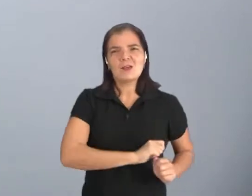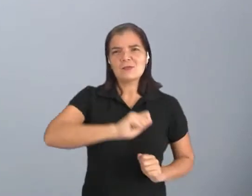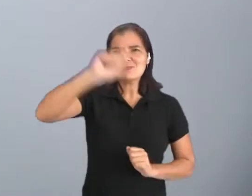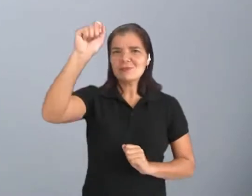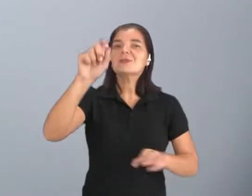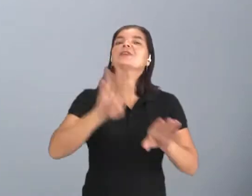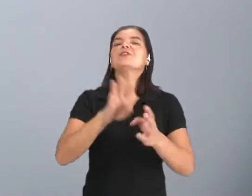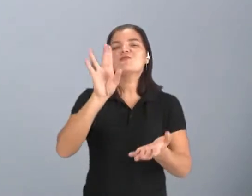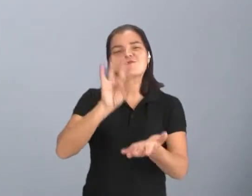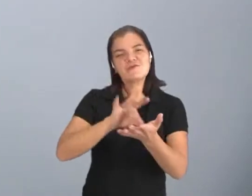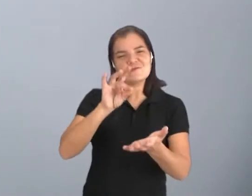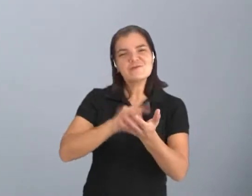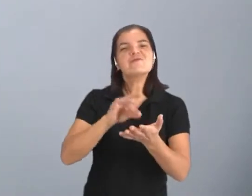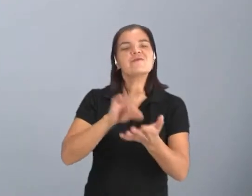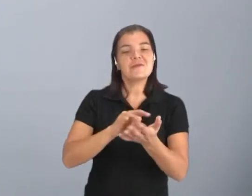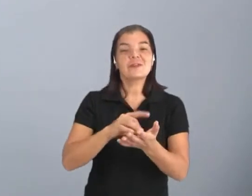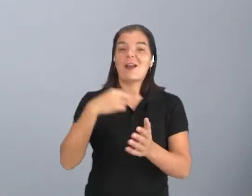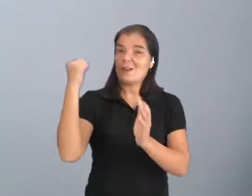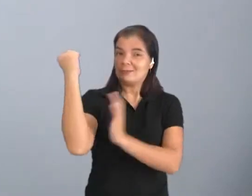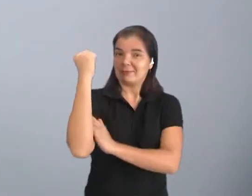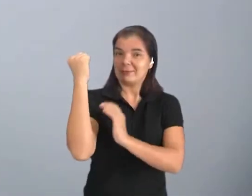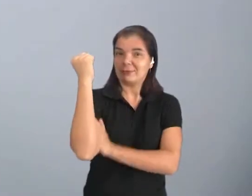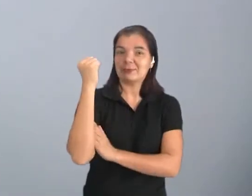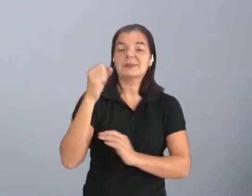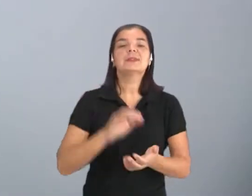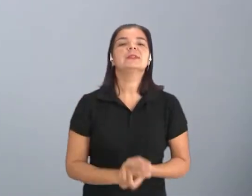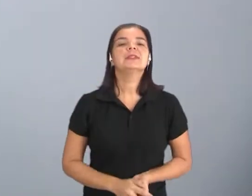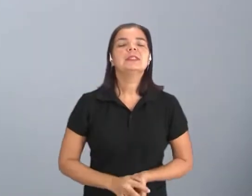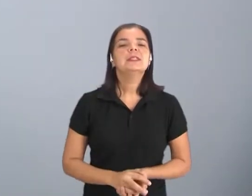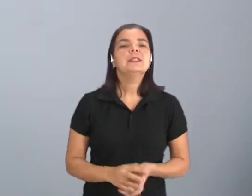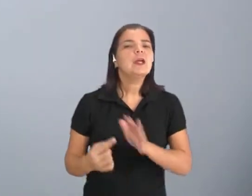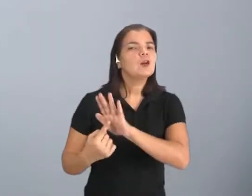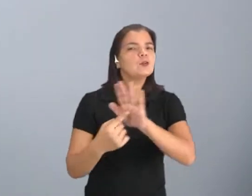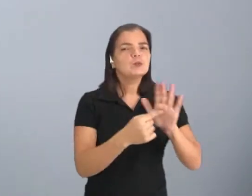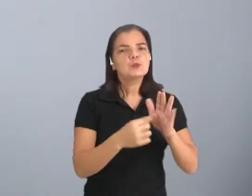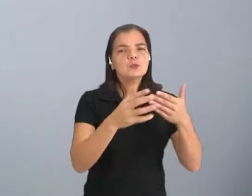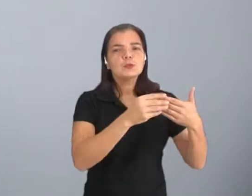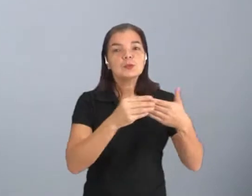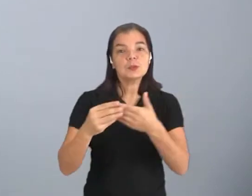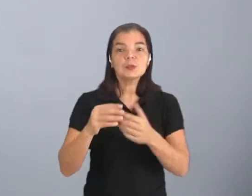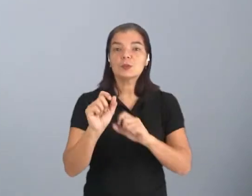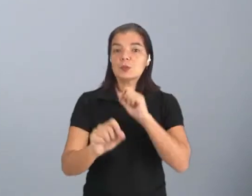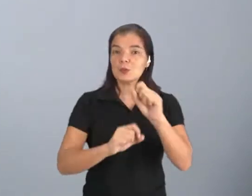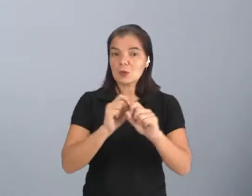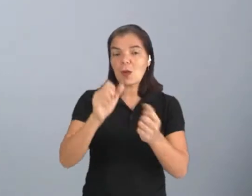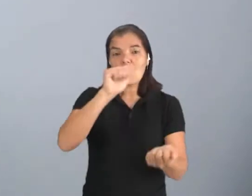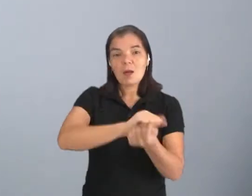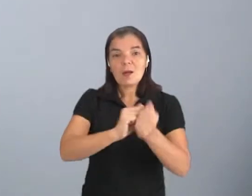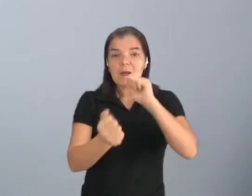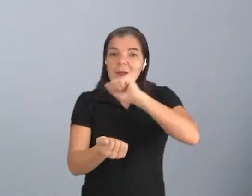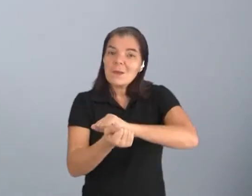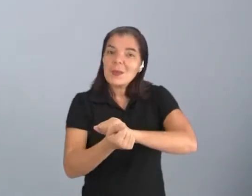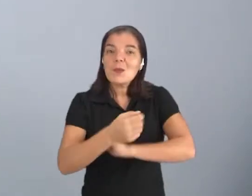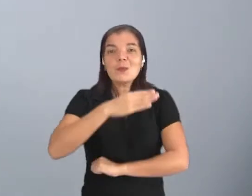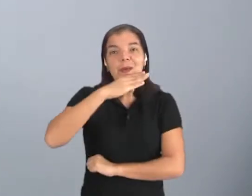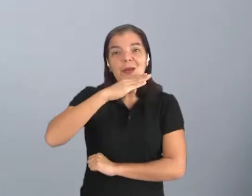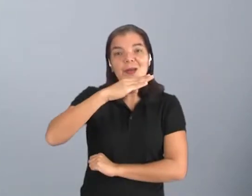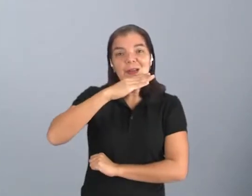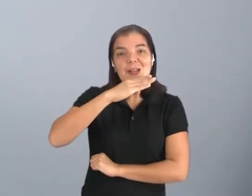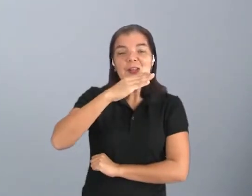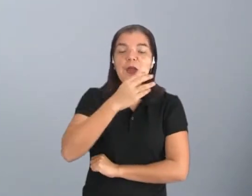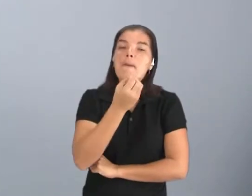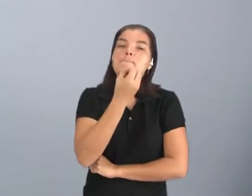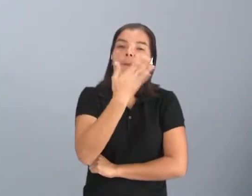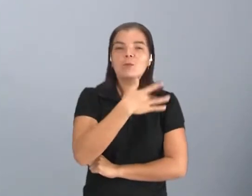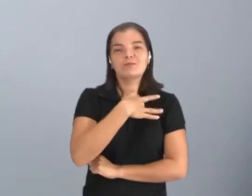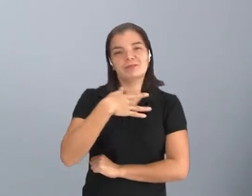personagem realmente diz que ele tem a força. E agora a campanha buscou trazer isso, né, para a manga, que é tão